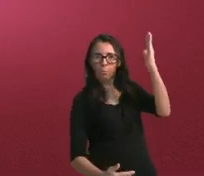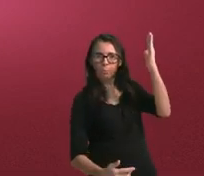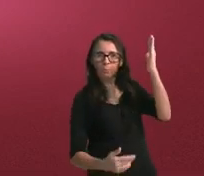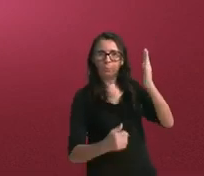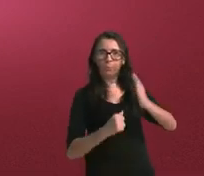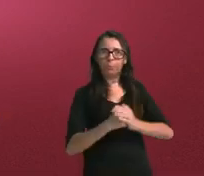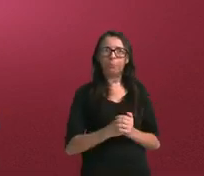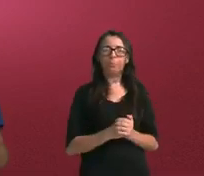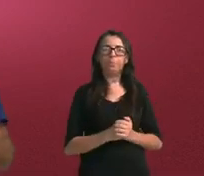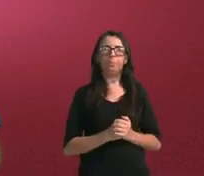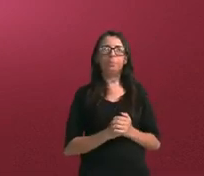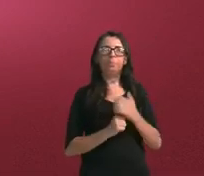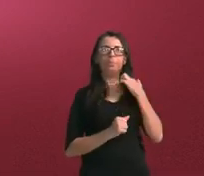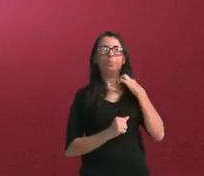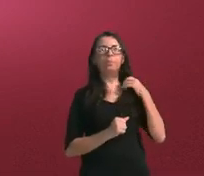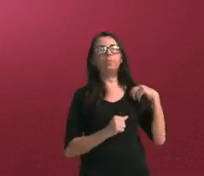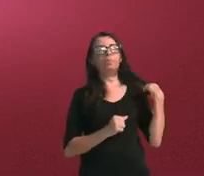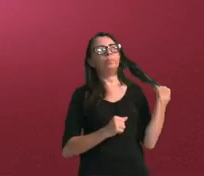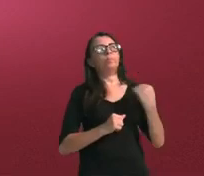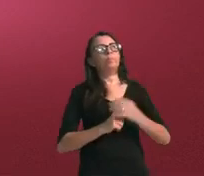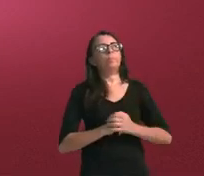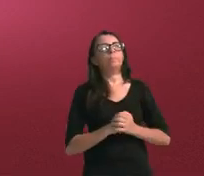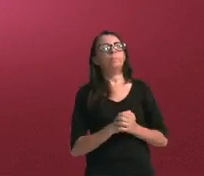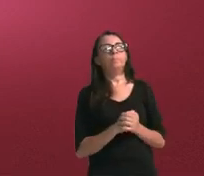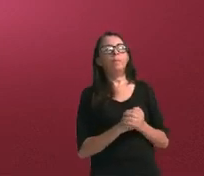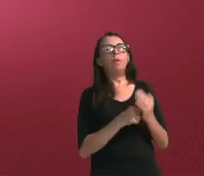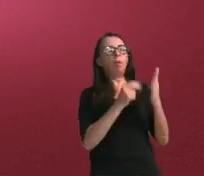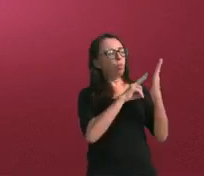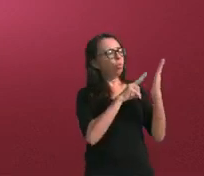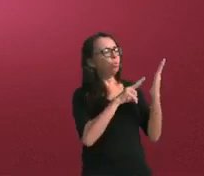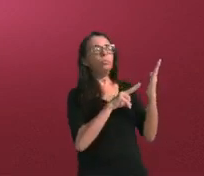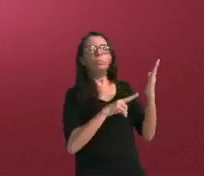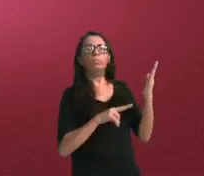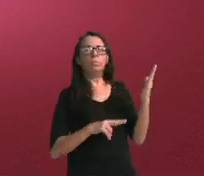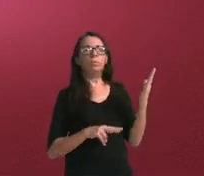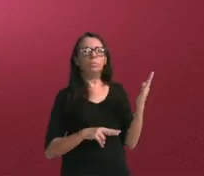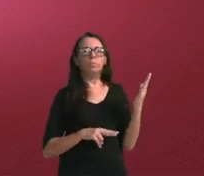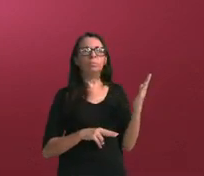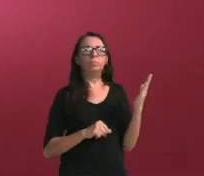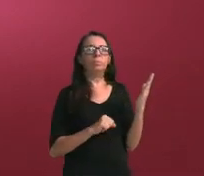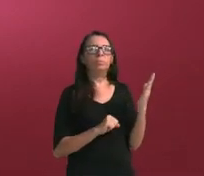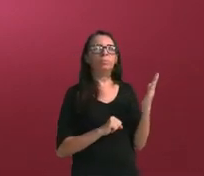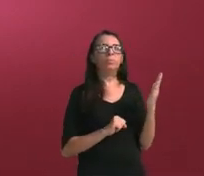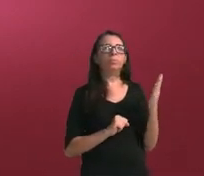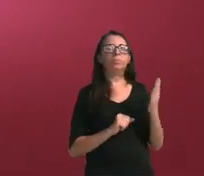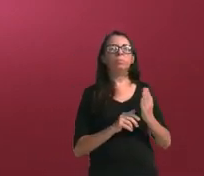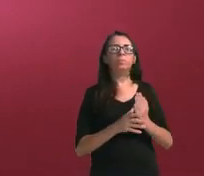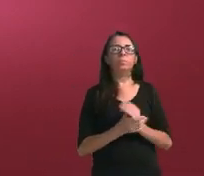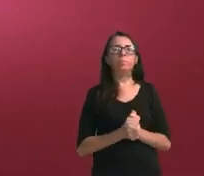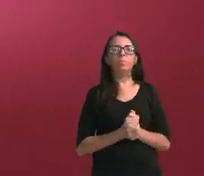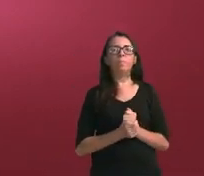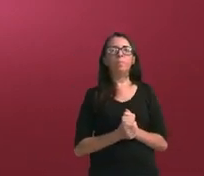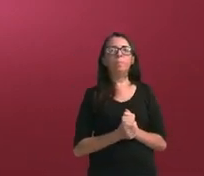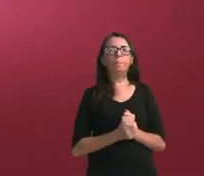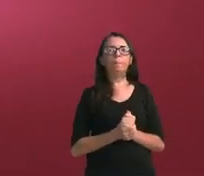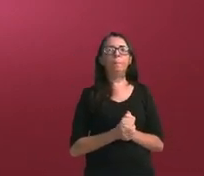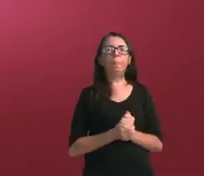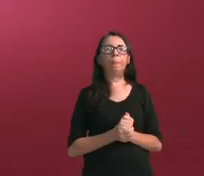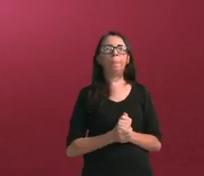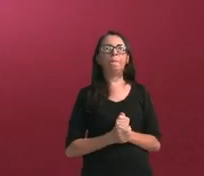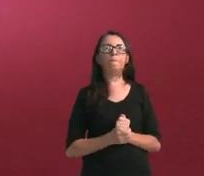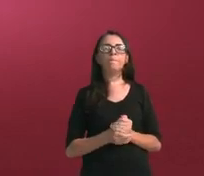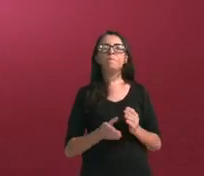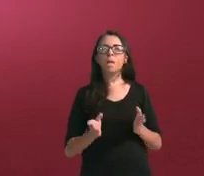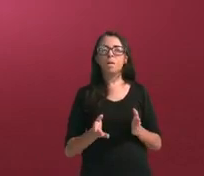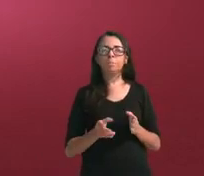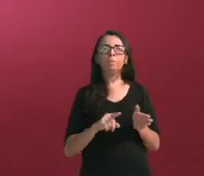vamos ler alguns versículos e responder algumas questões. A questão que eu pergunto aqui é o seguinte: o